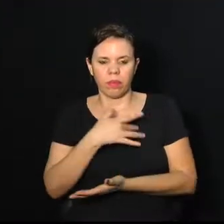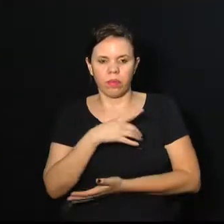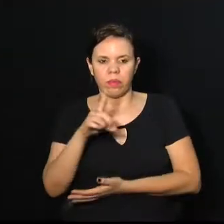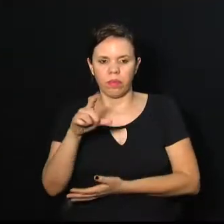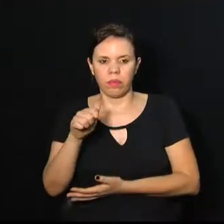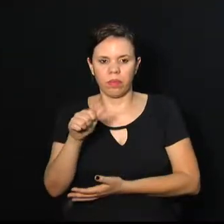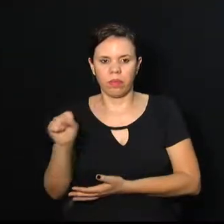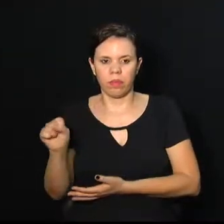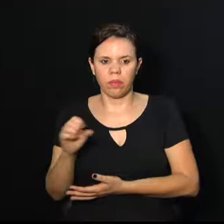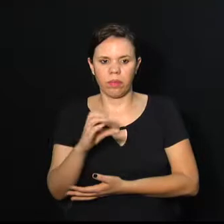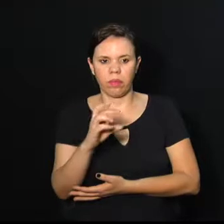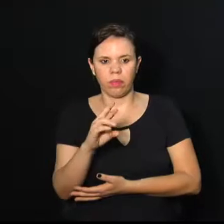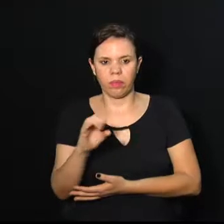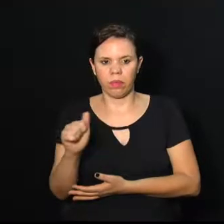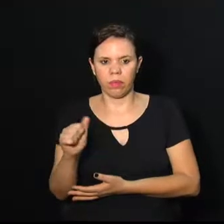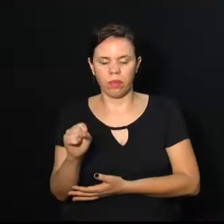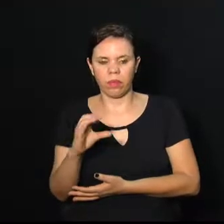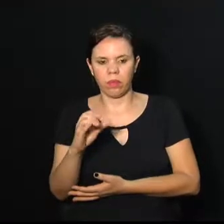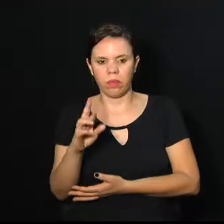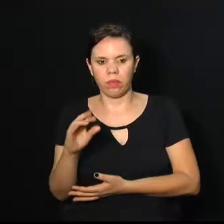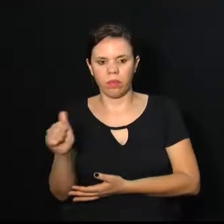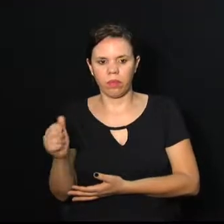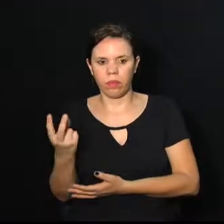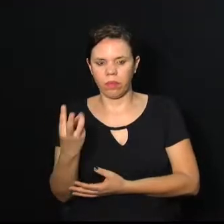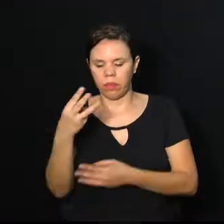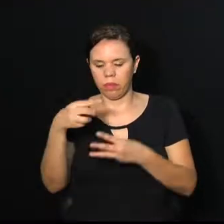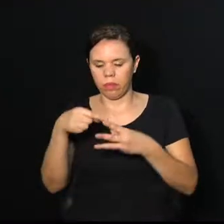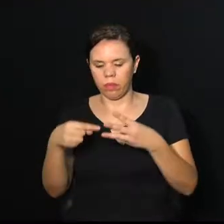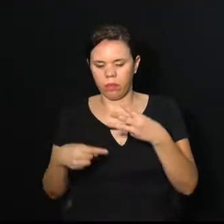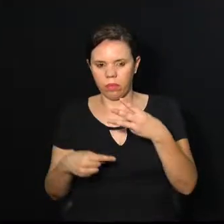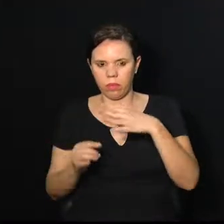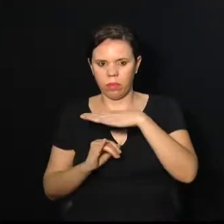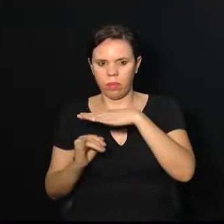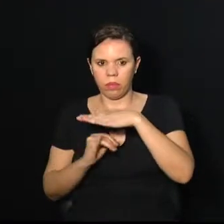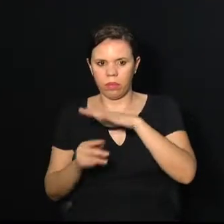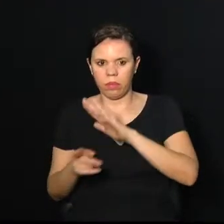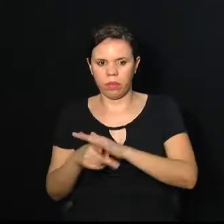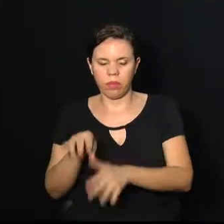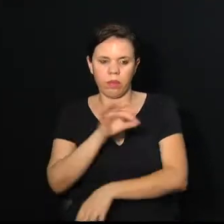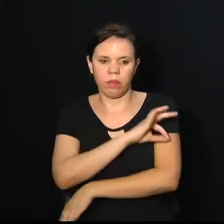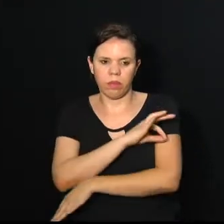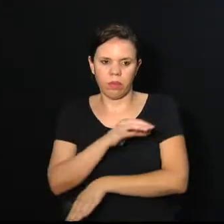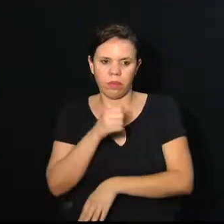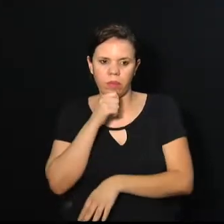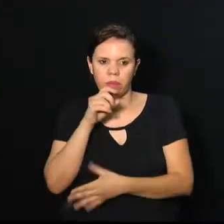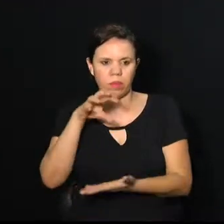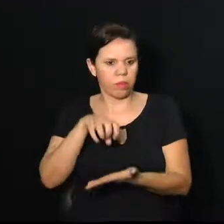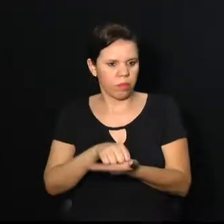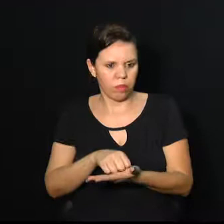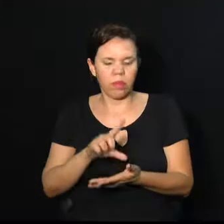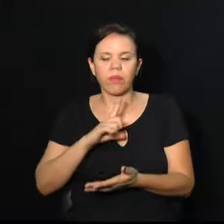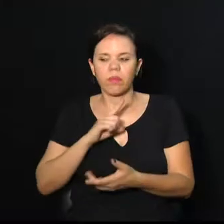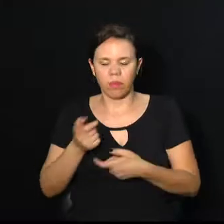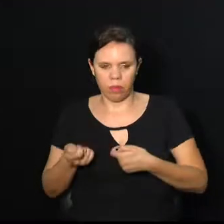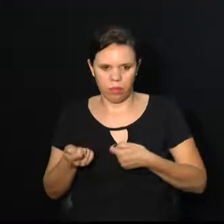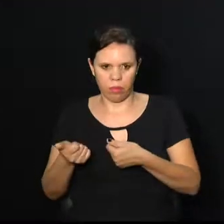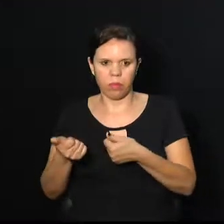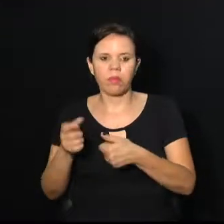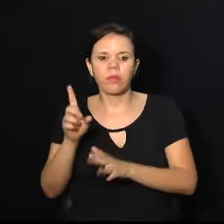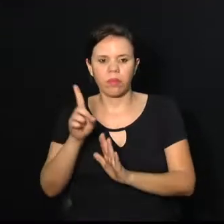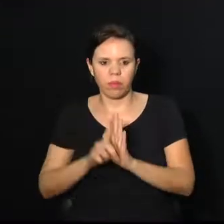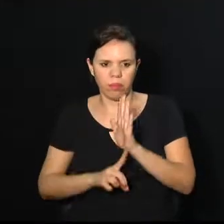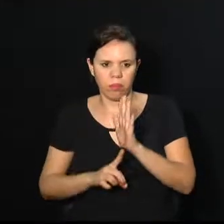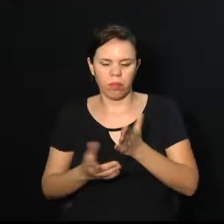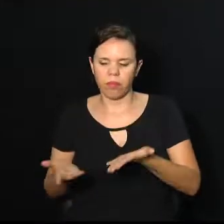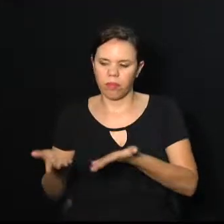o CREAS e o CRAS, né? Quando aí não fez o cadastro NIS, tem aí uns benefícios que tem direito, a